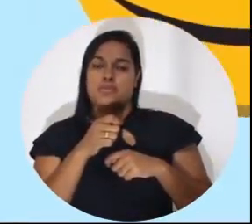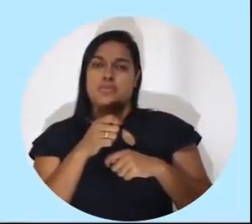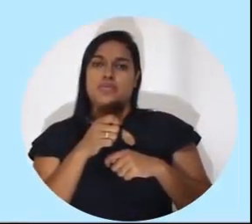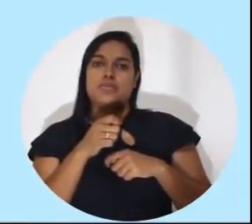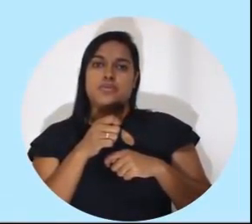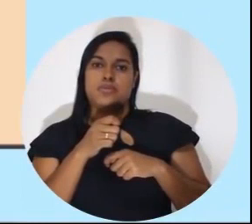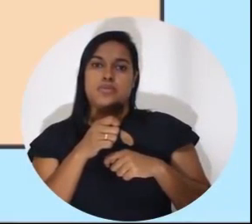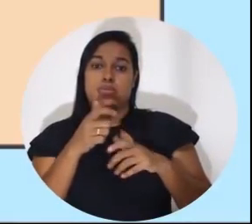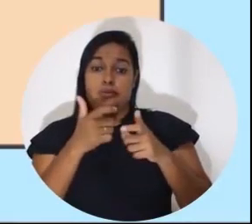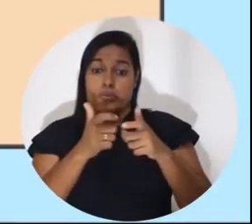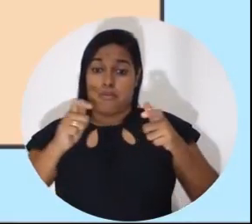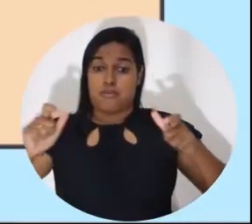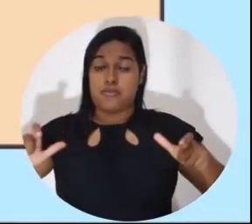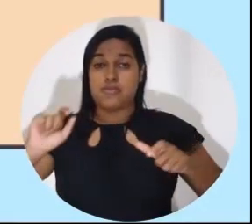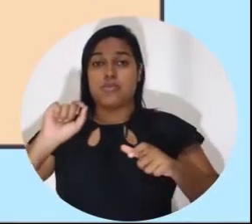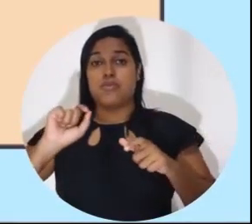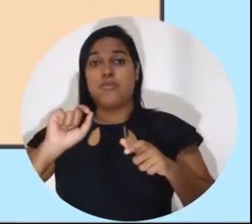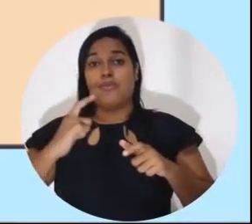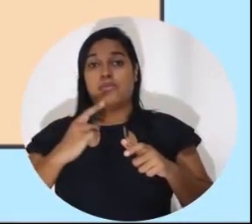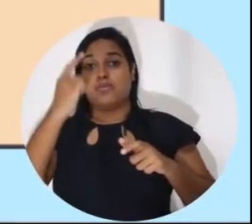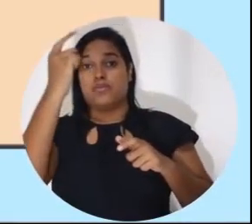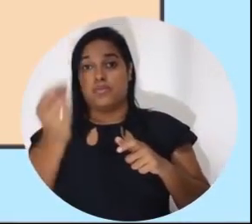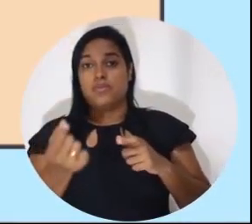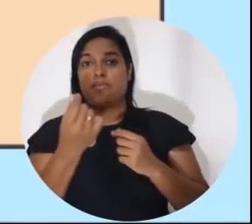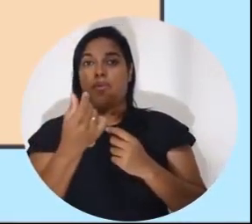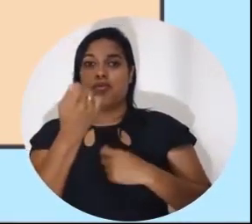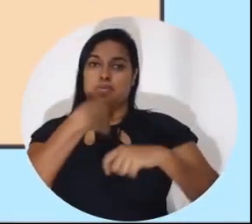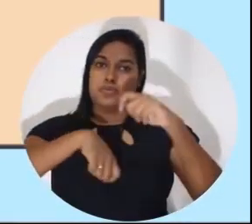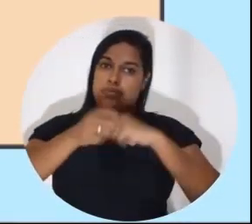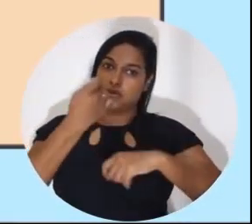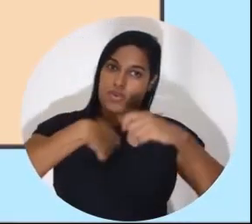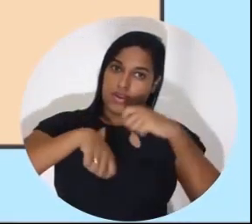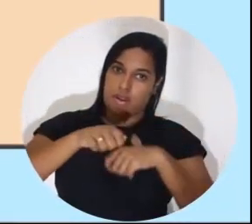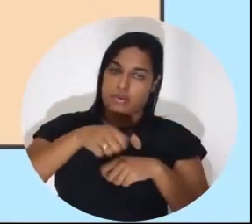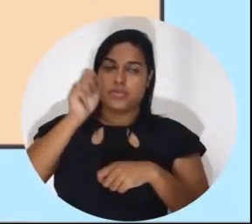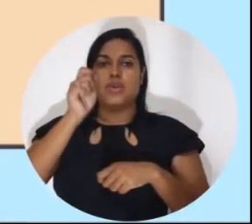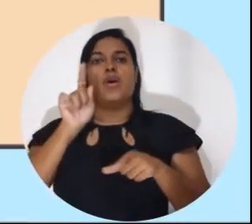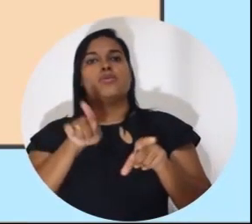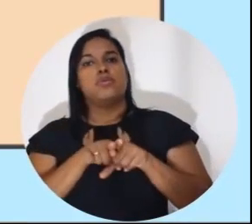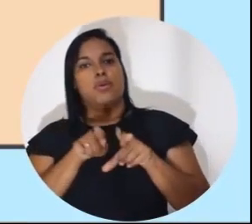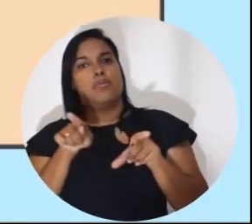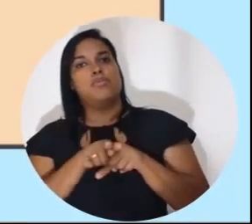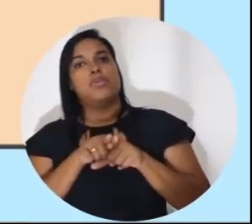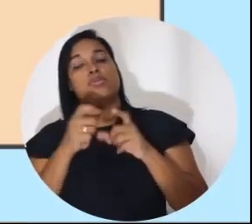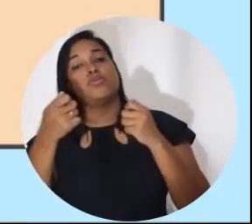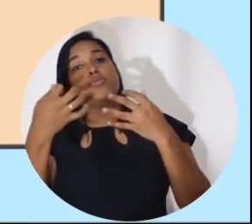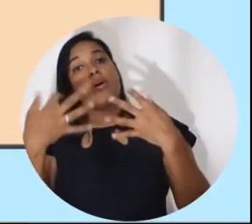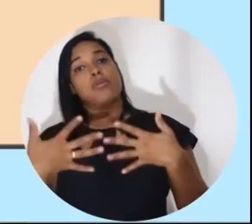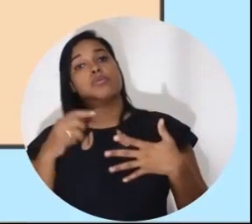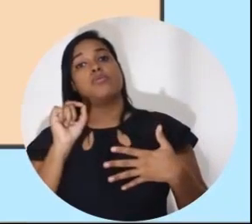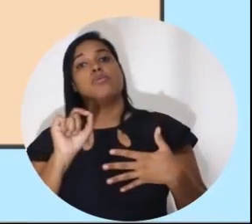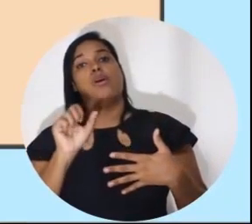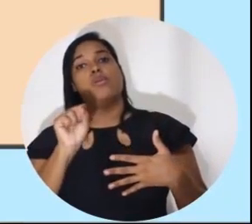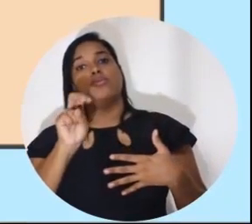estrangeiro for maior do que as saídas de capitais, a saída do capital, não é? Dizemos que houve um